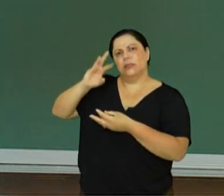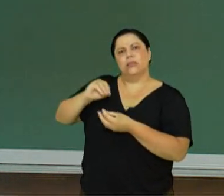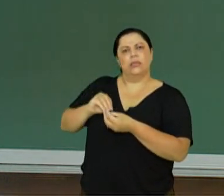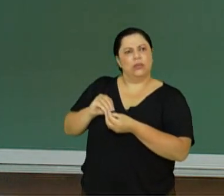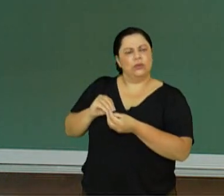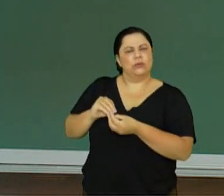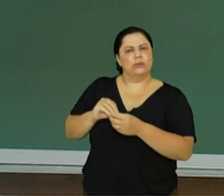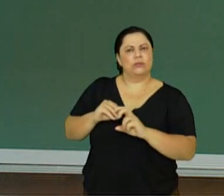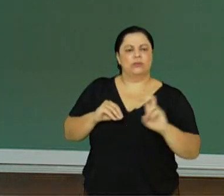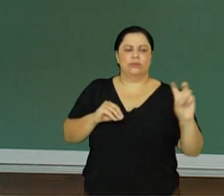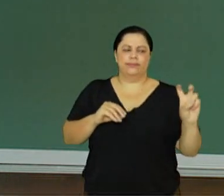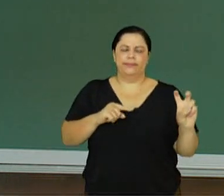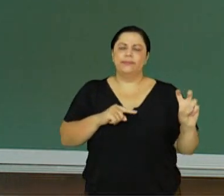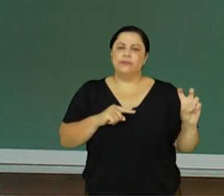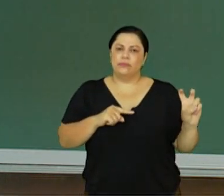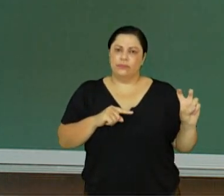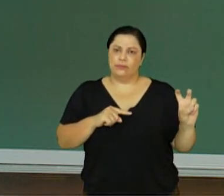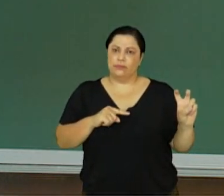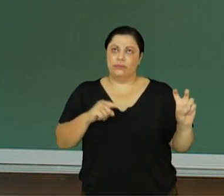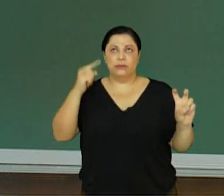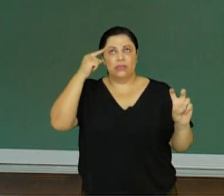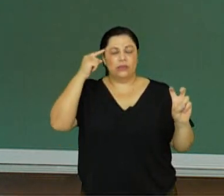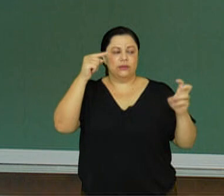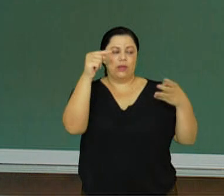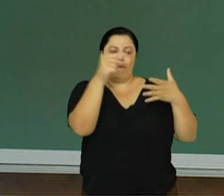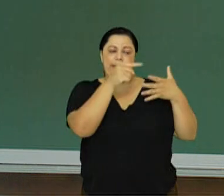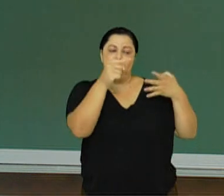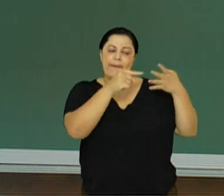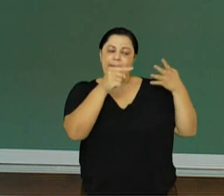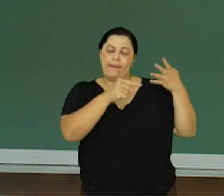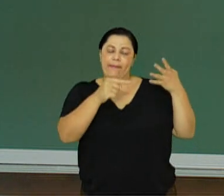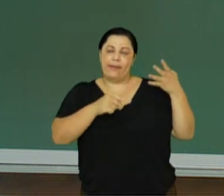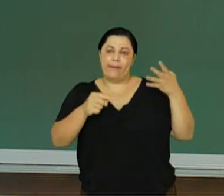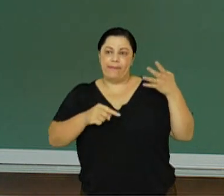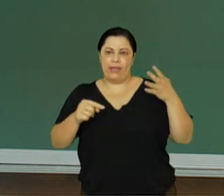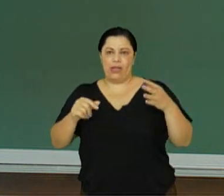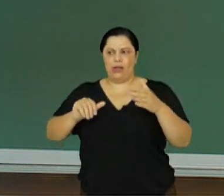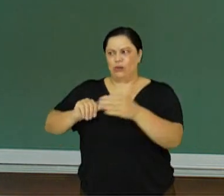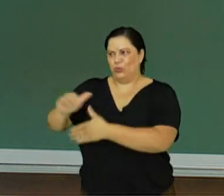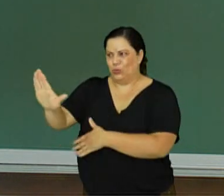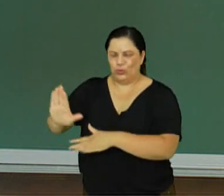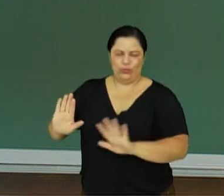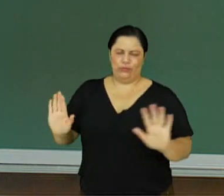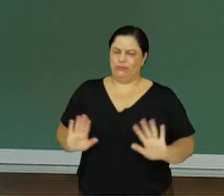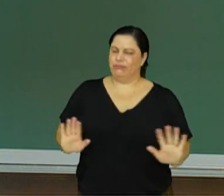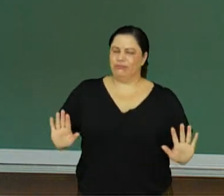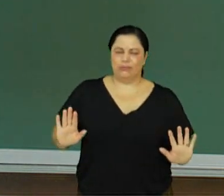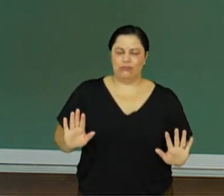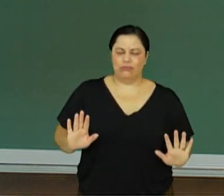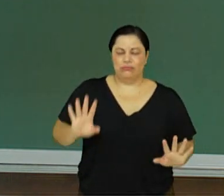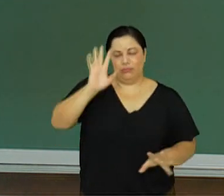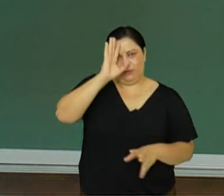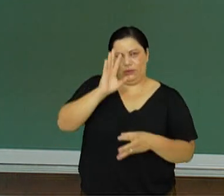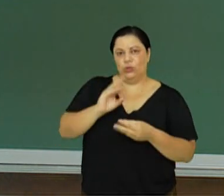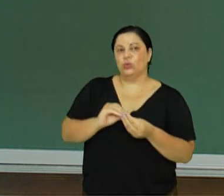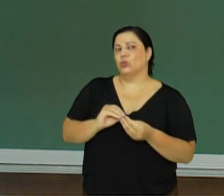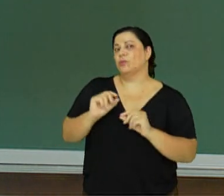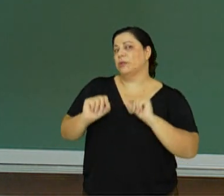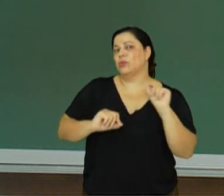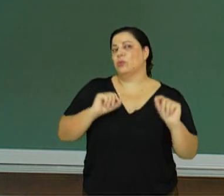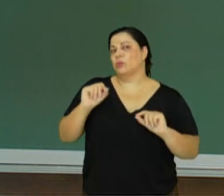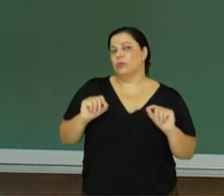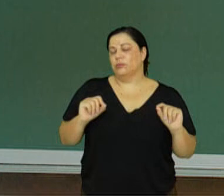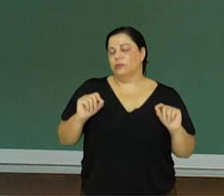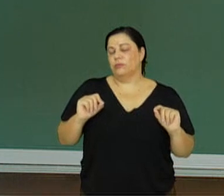5 alternativas aqui. Não posso ir pelo chute, não. Eu tenho que resolver. Então, o que eu posso fazer? A base